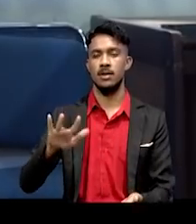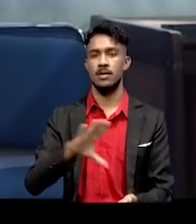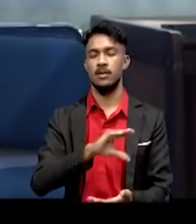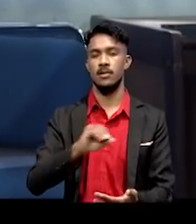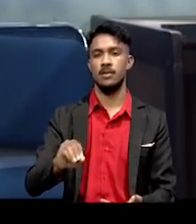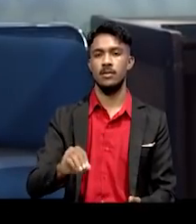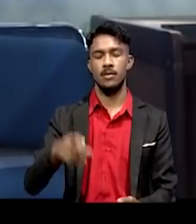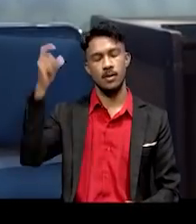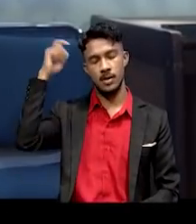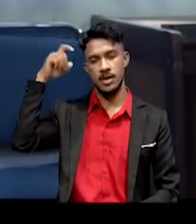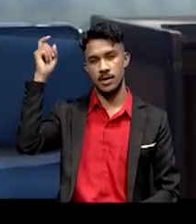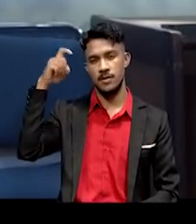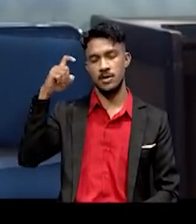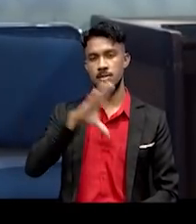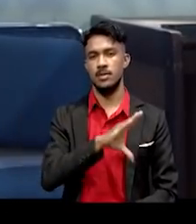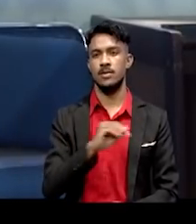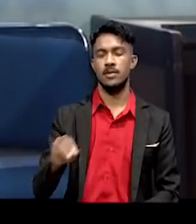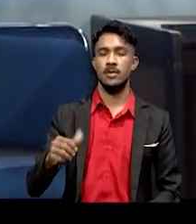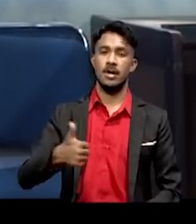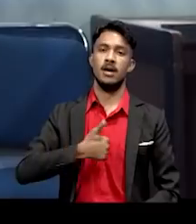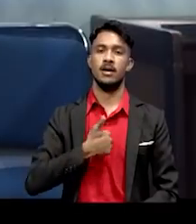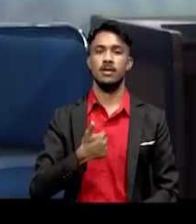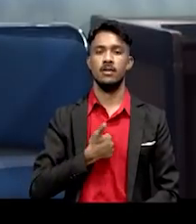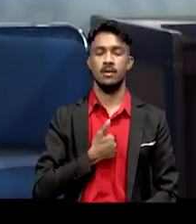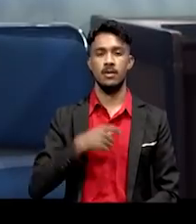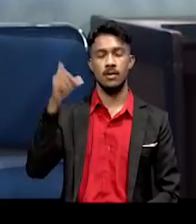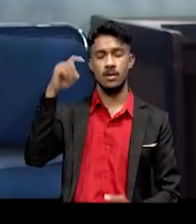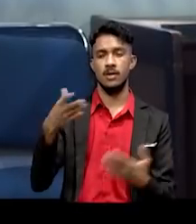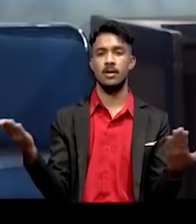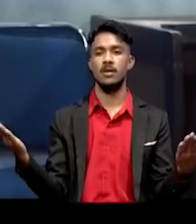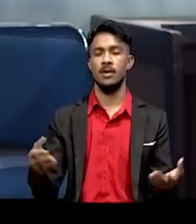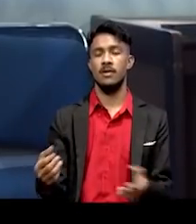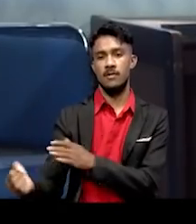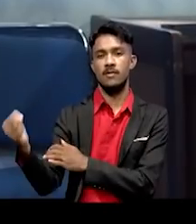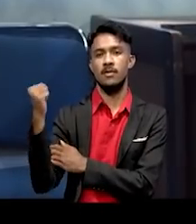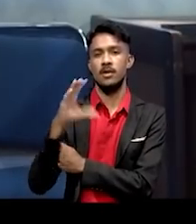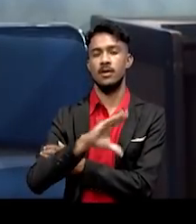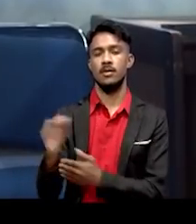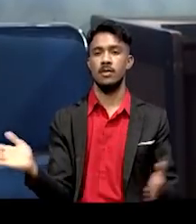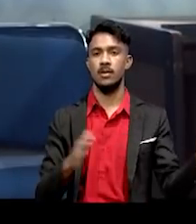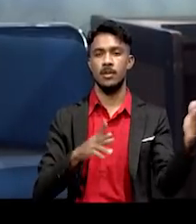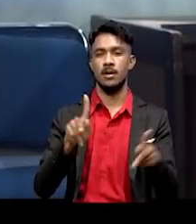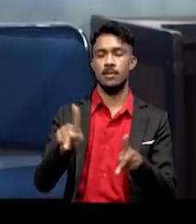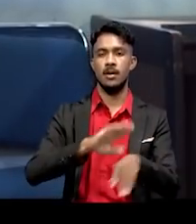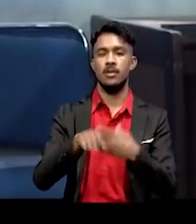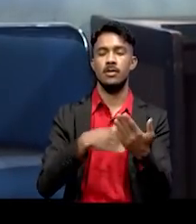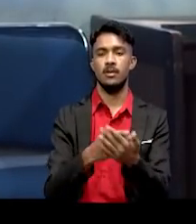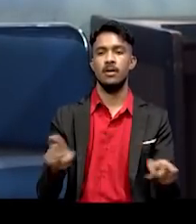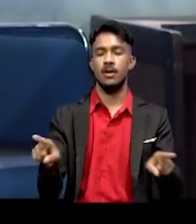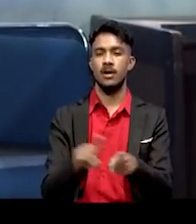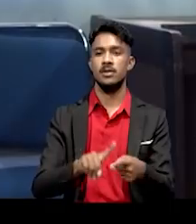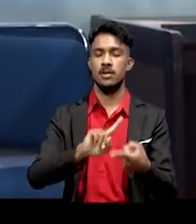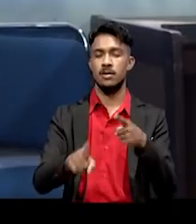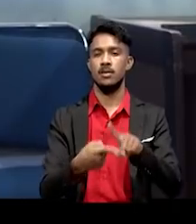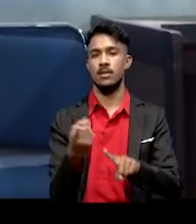coletivismo acto coletiva né forte e coloca em morro todo nessa belo e coloca em morro